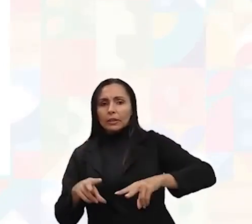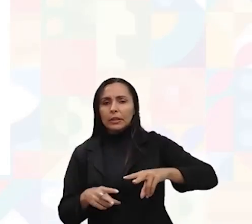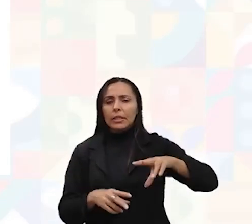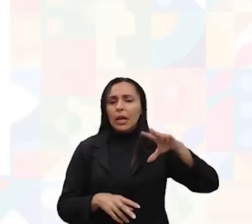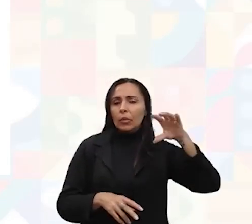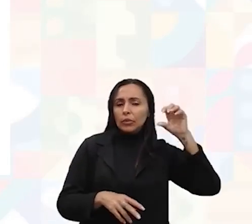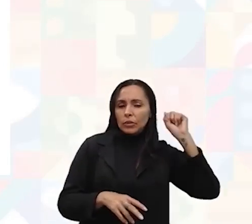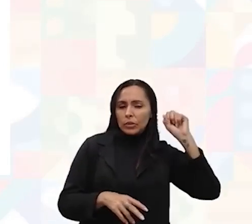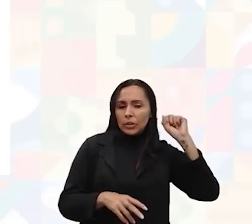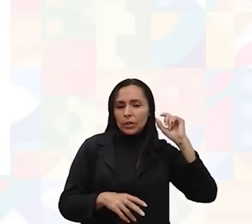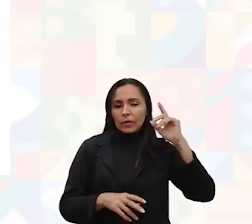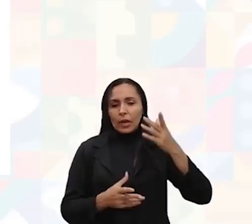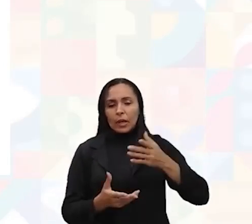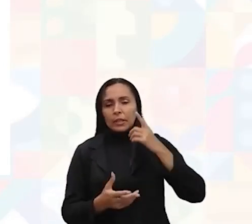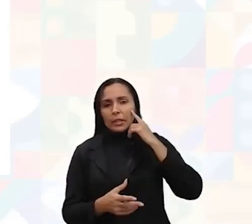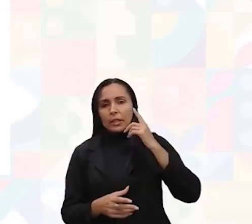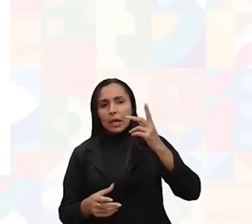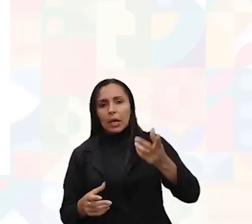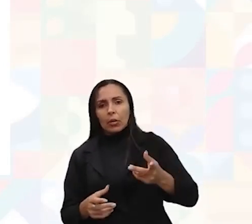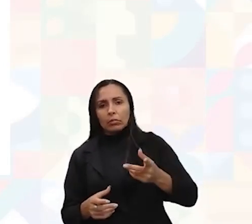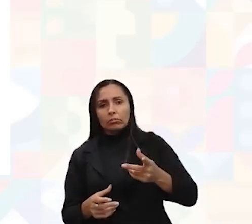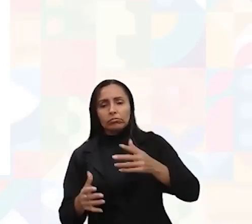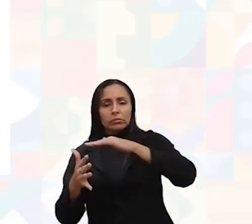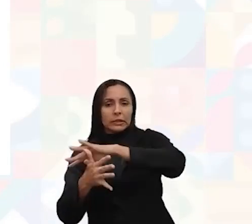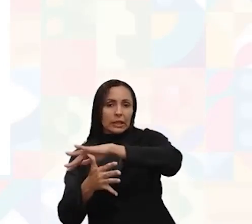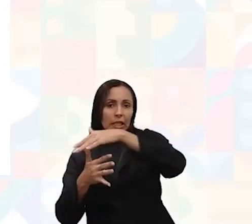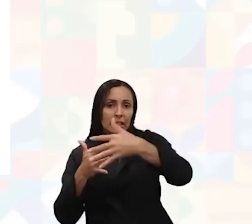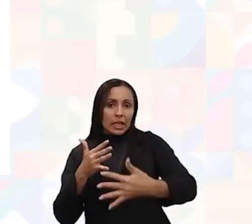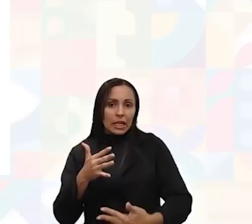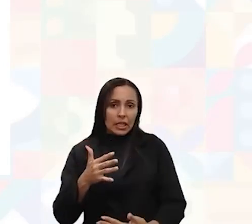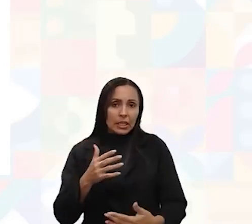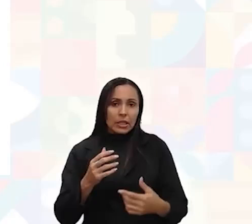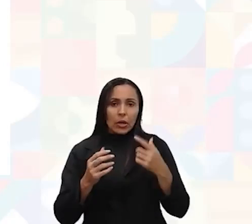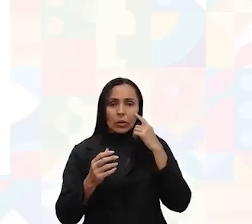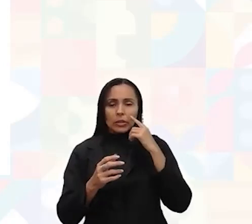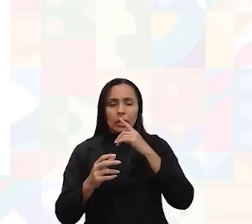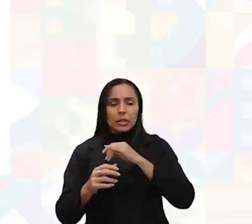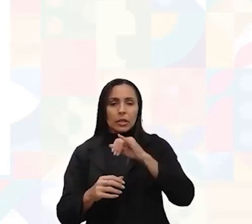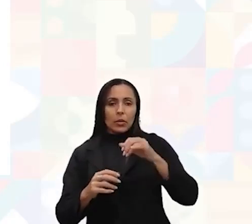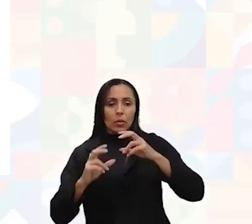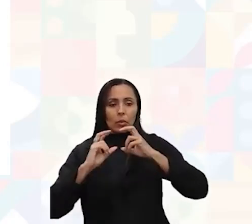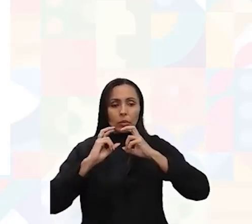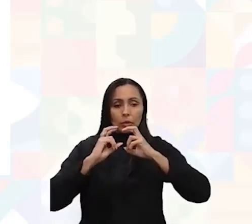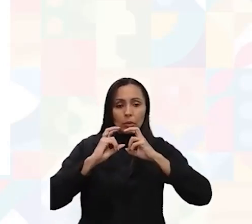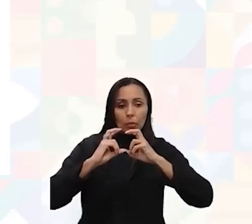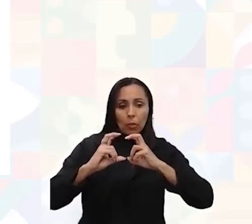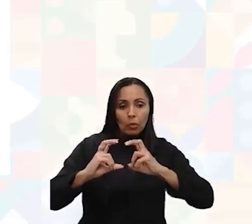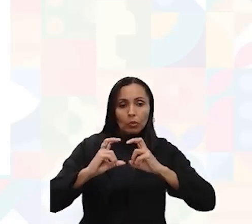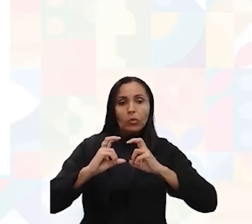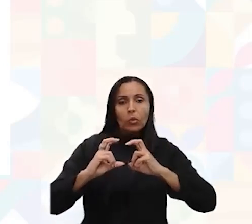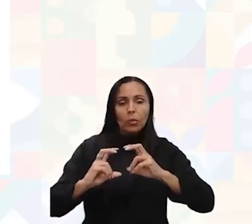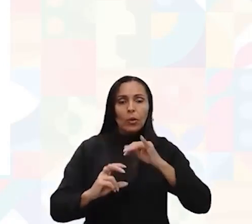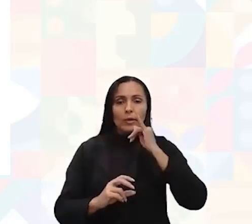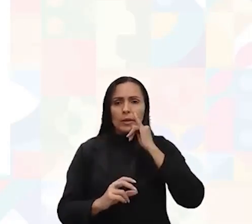auditivas. Sinalização, estação de metrô, por exemplo, tem bastante isso,